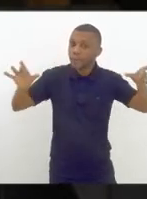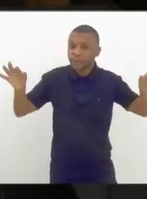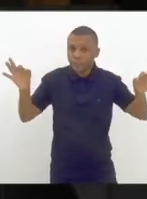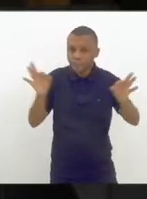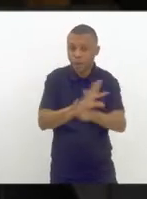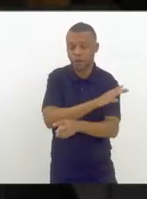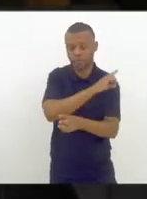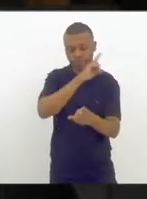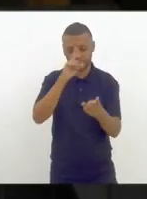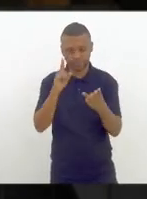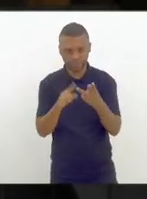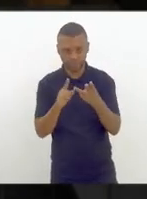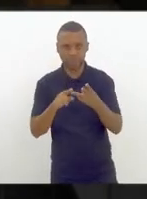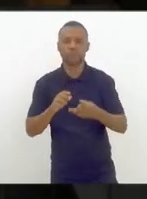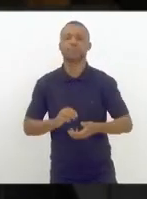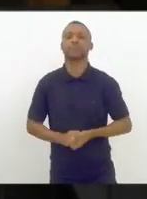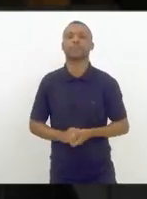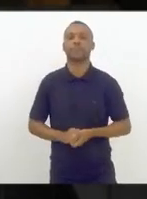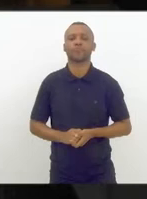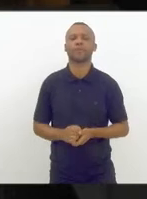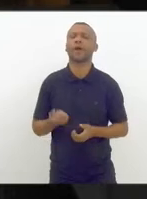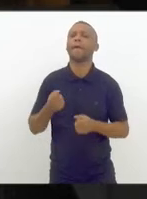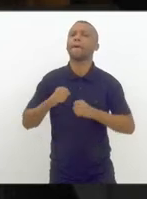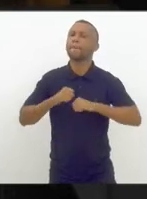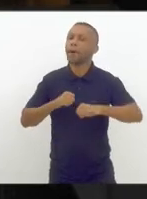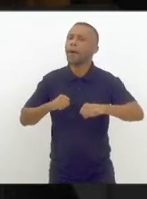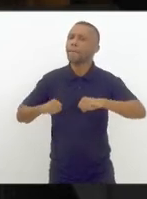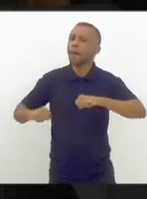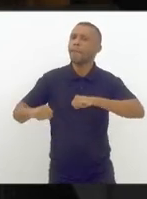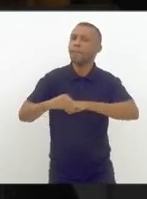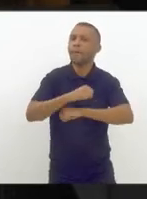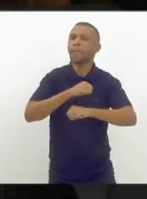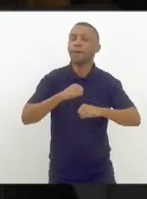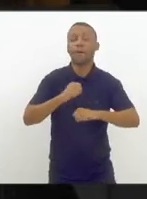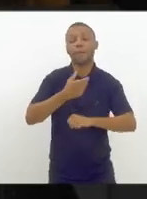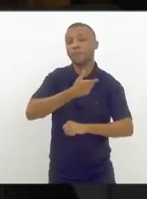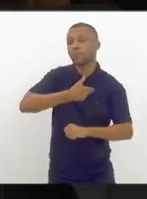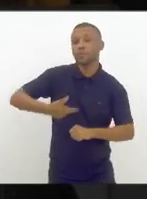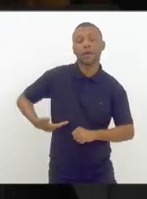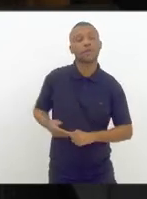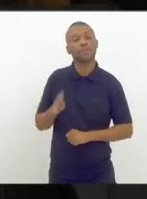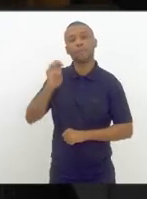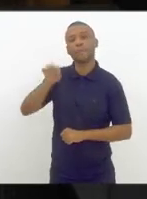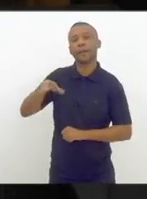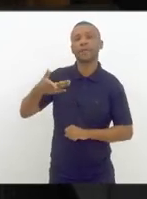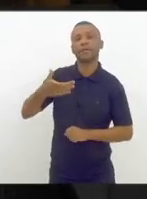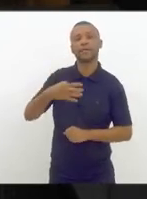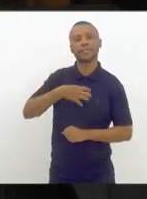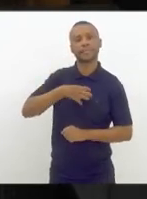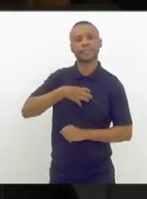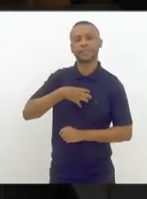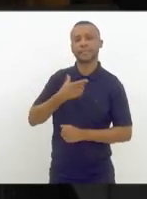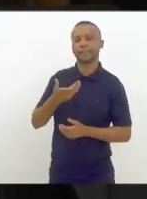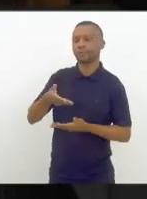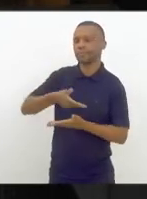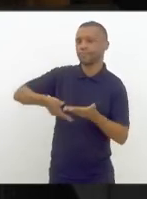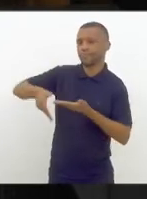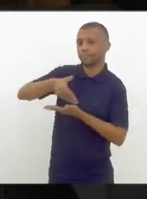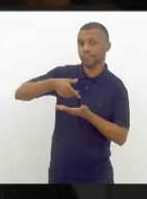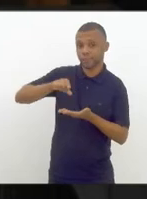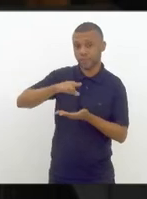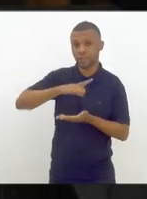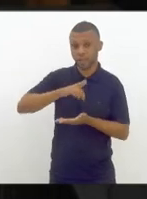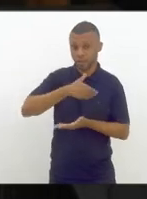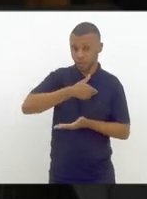três lutar pelo Estado de bem-estar social e que ele não seja um estado mínimo